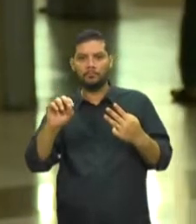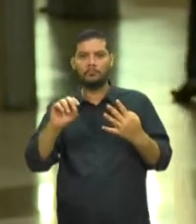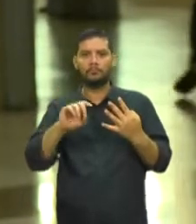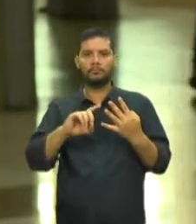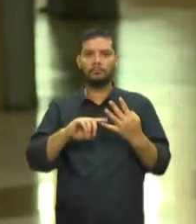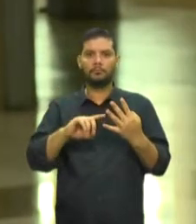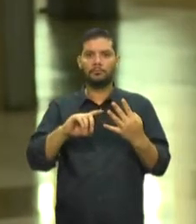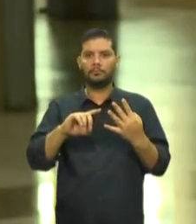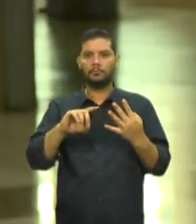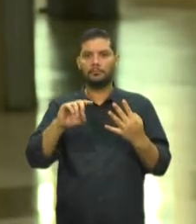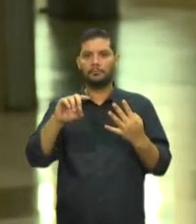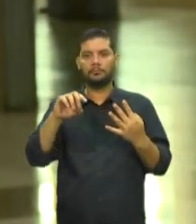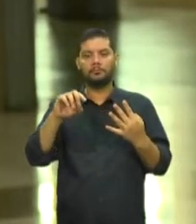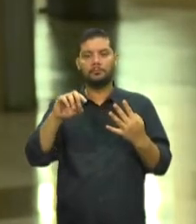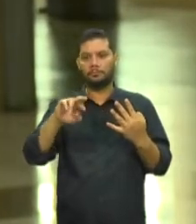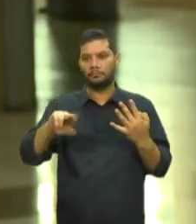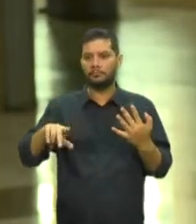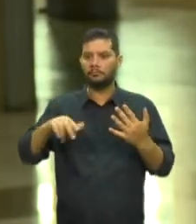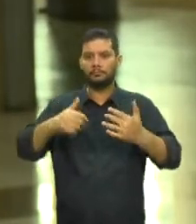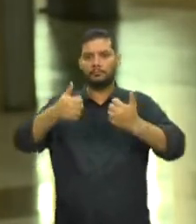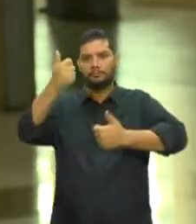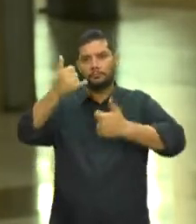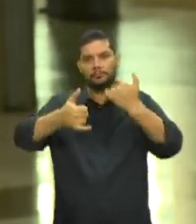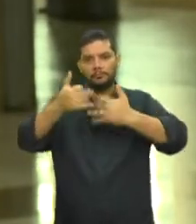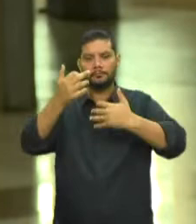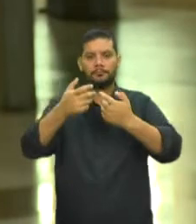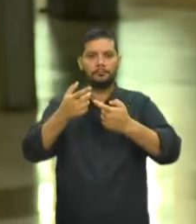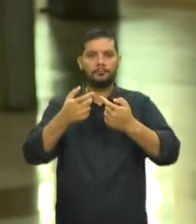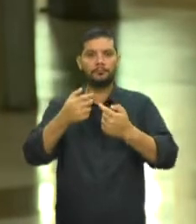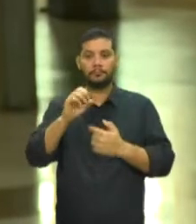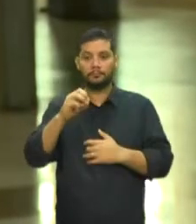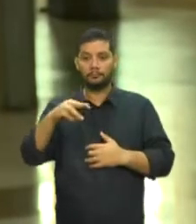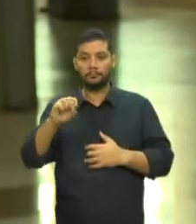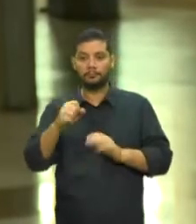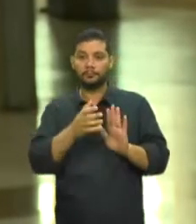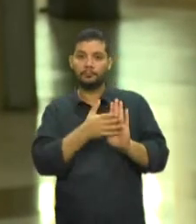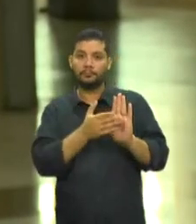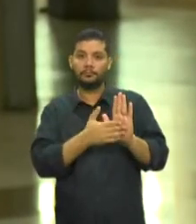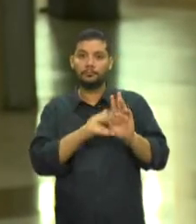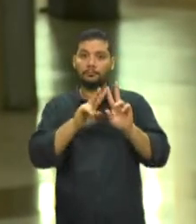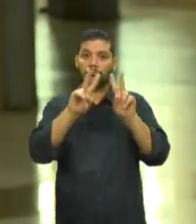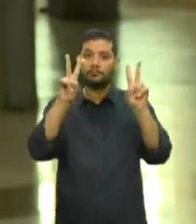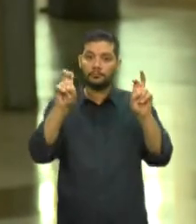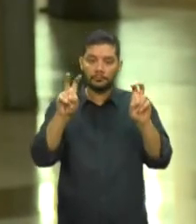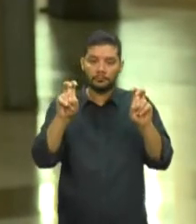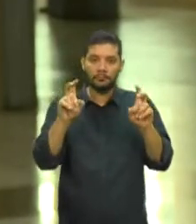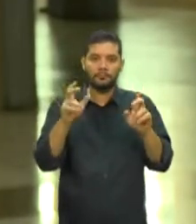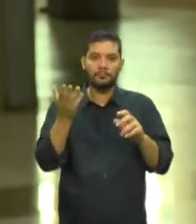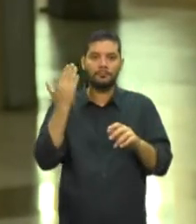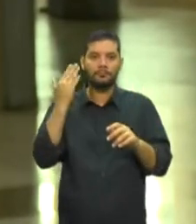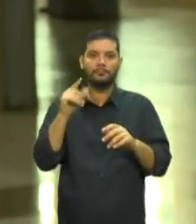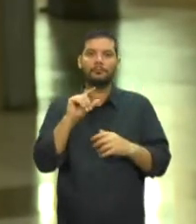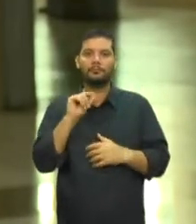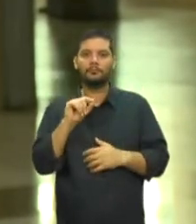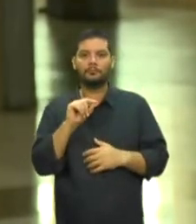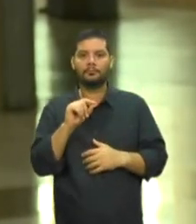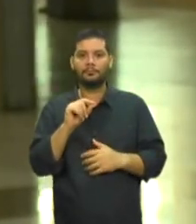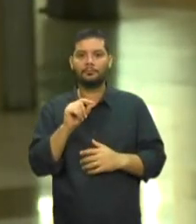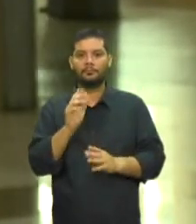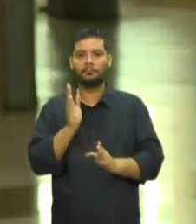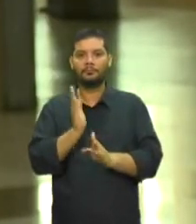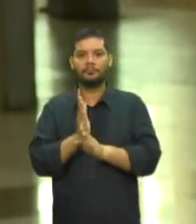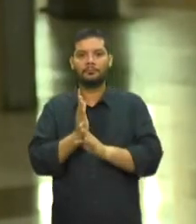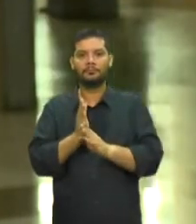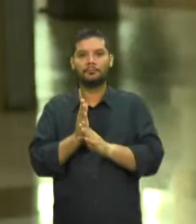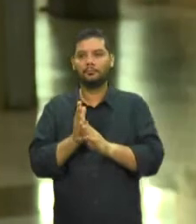Eu acho que a própria modificação da abordagem da Organização Mundial de Saúde com relação ao tema, que antes acreditava-se que acontecia por imitação,